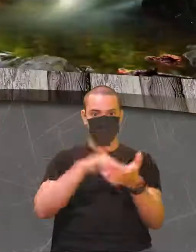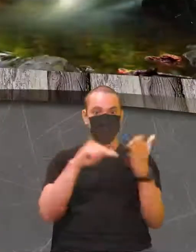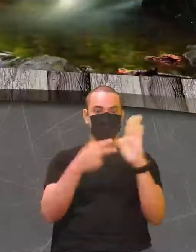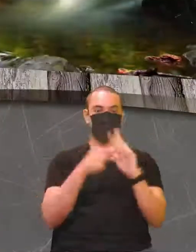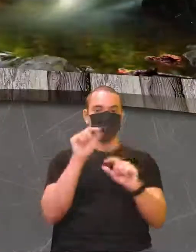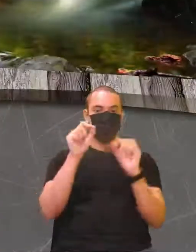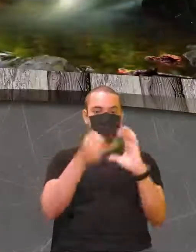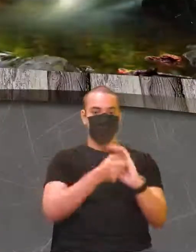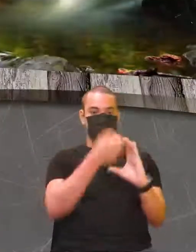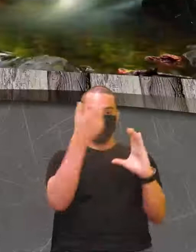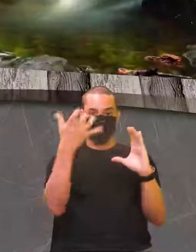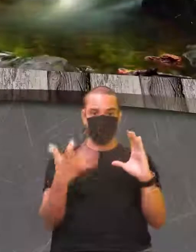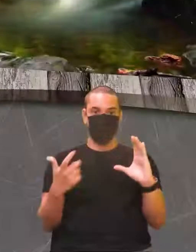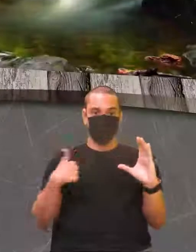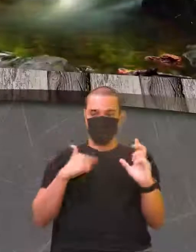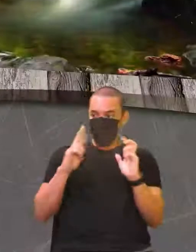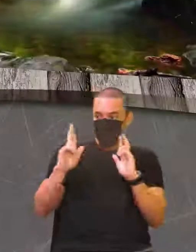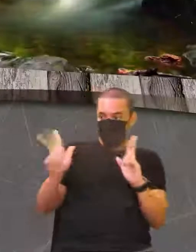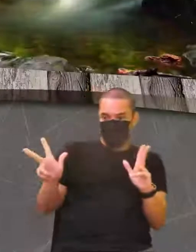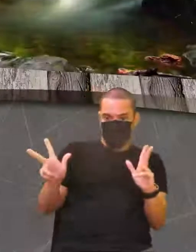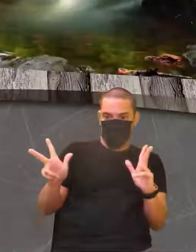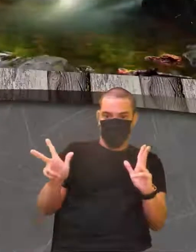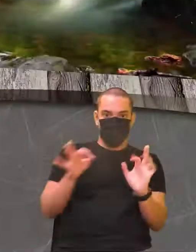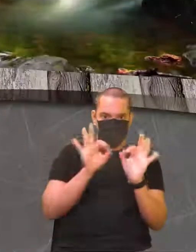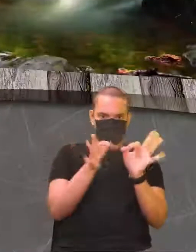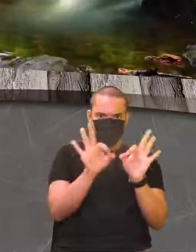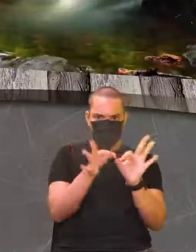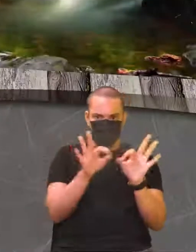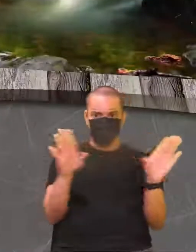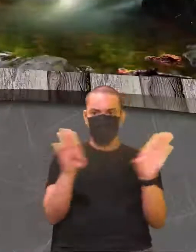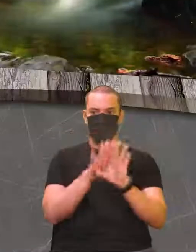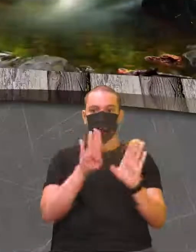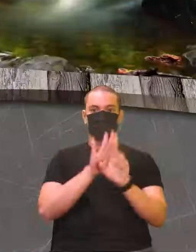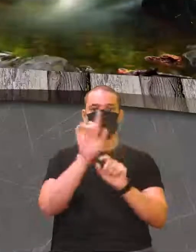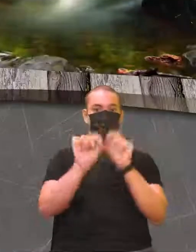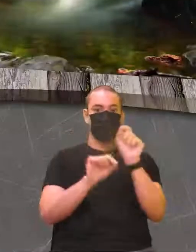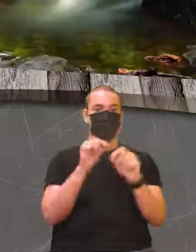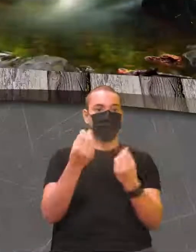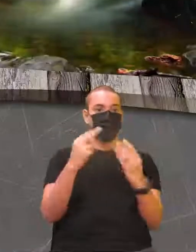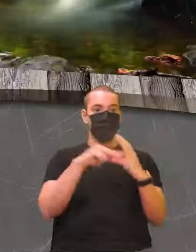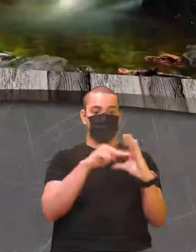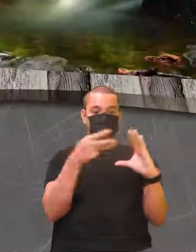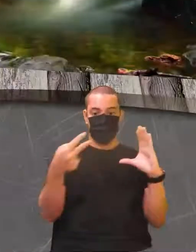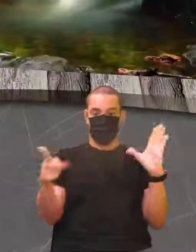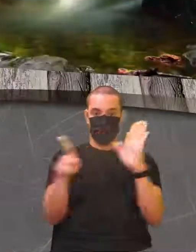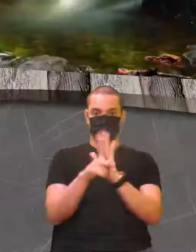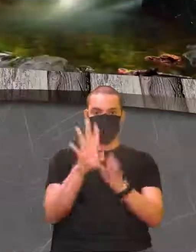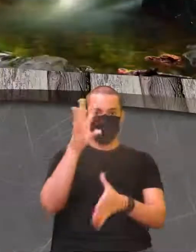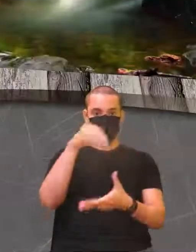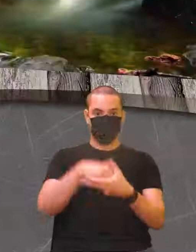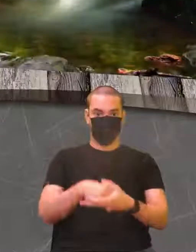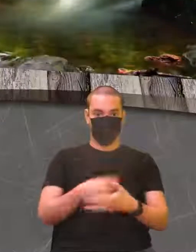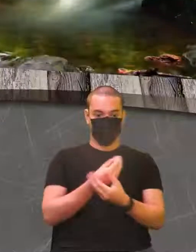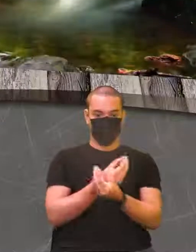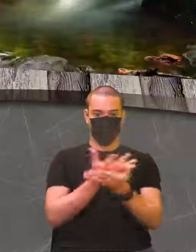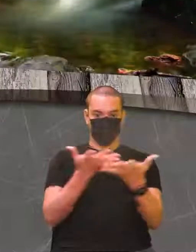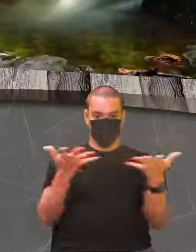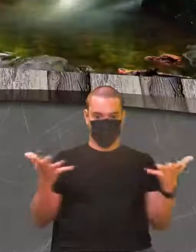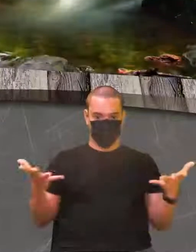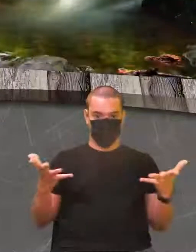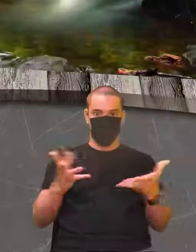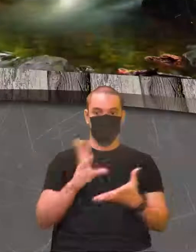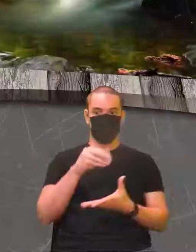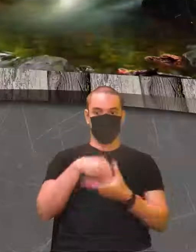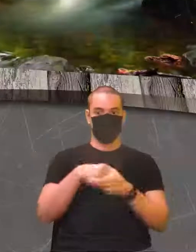esses caracteres que nos distinguem, certo? Os genes que nós compartilhamos, que estão